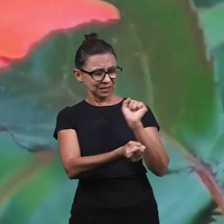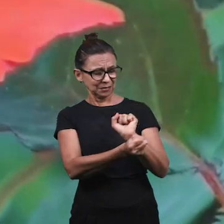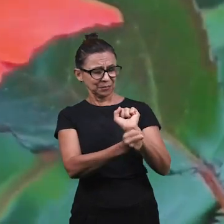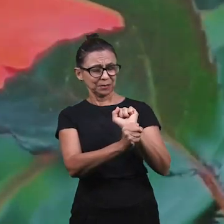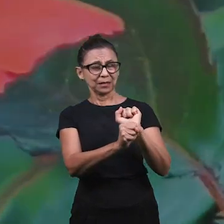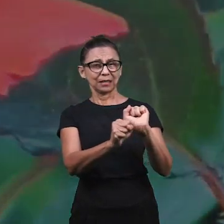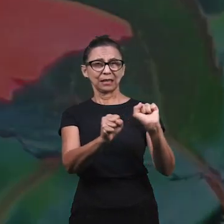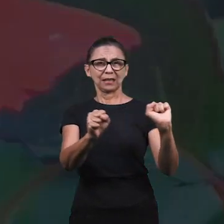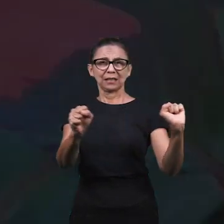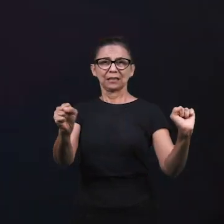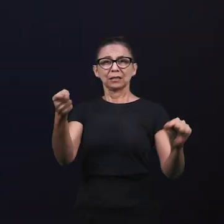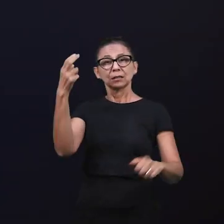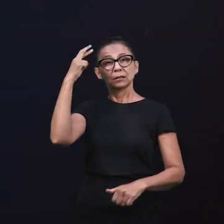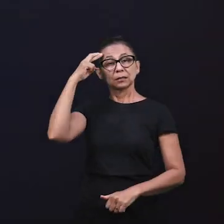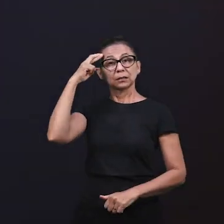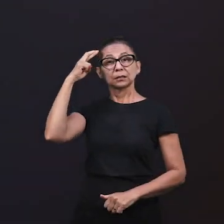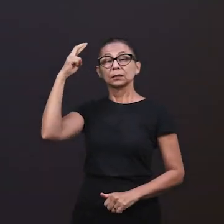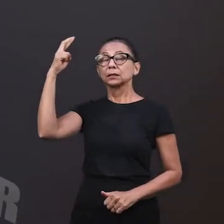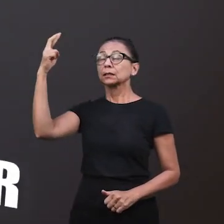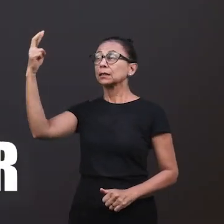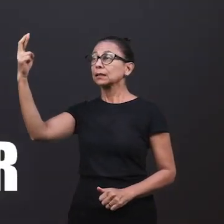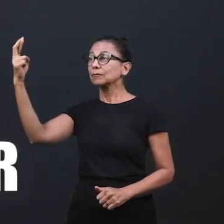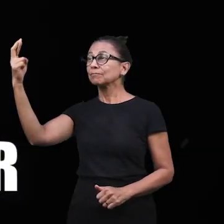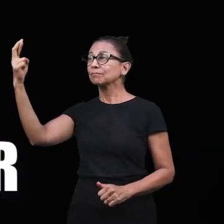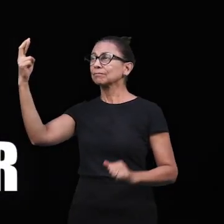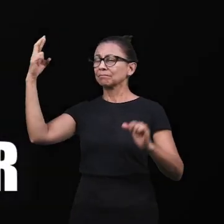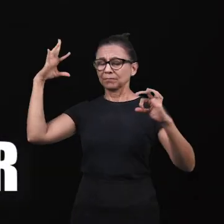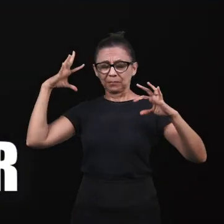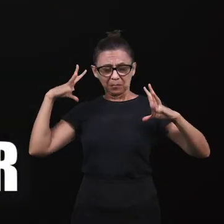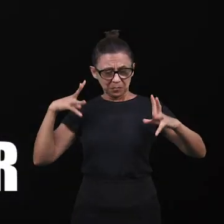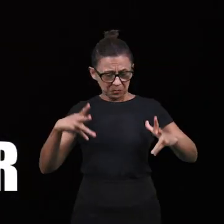remidor, ó, vem